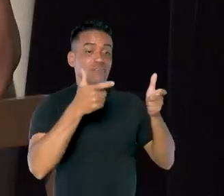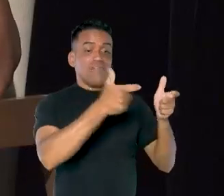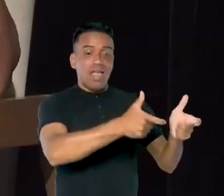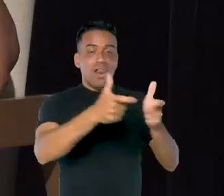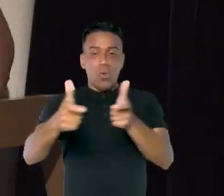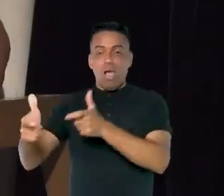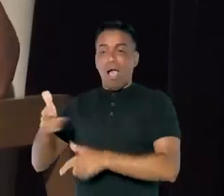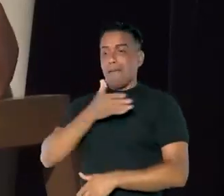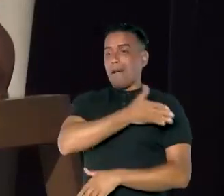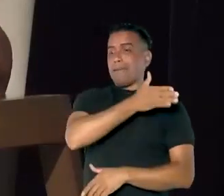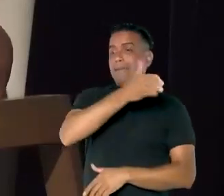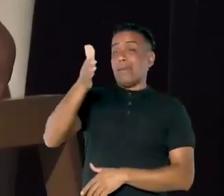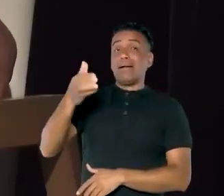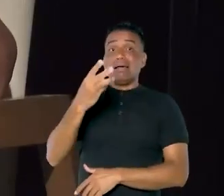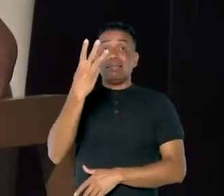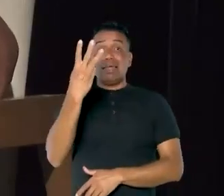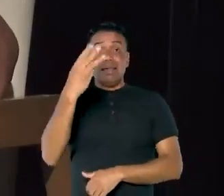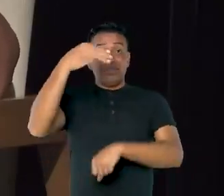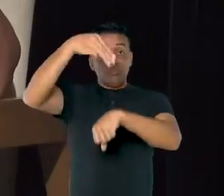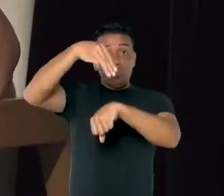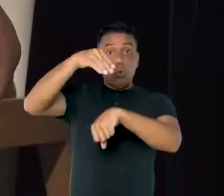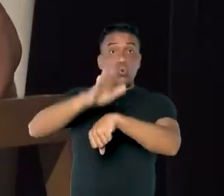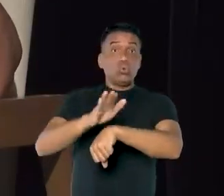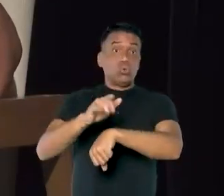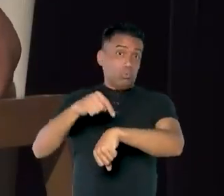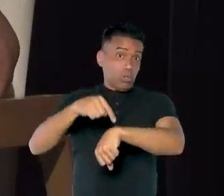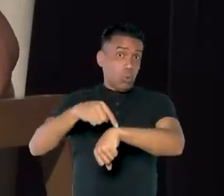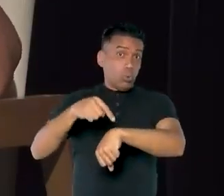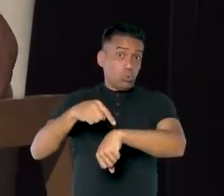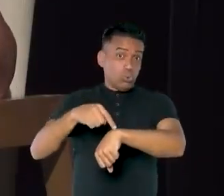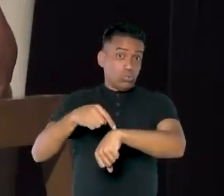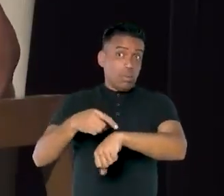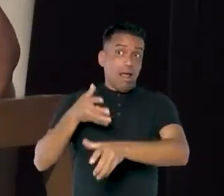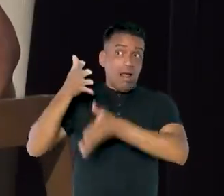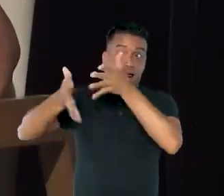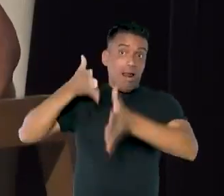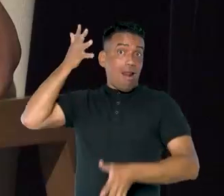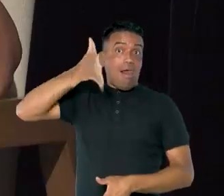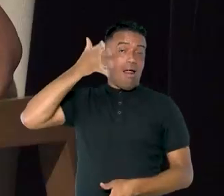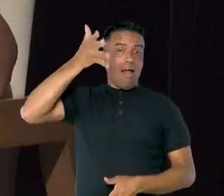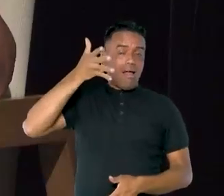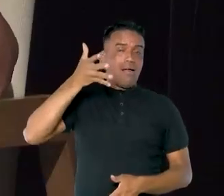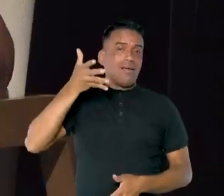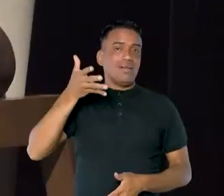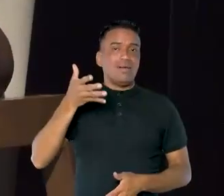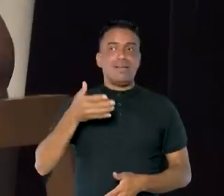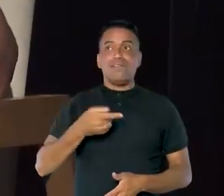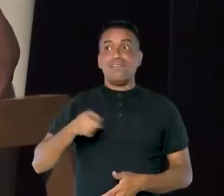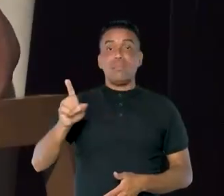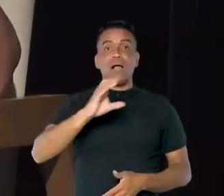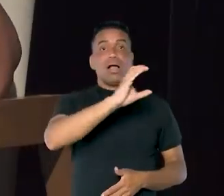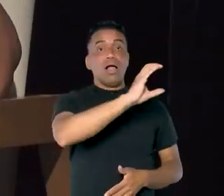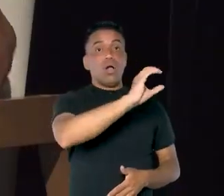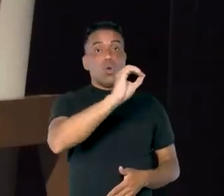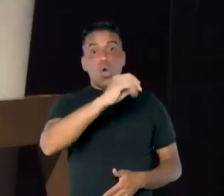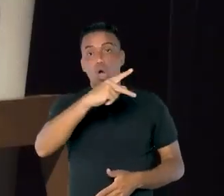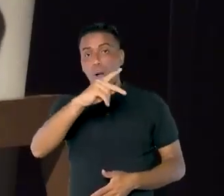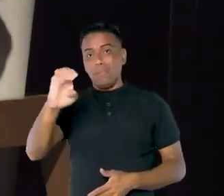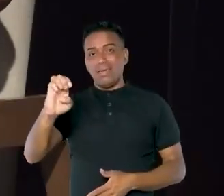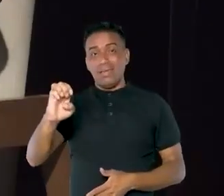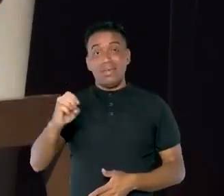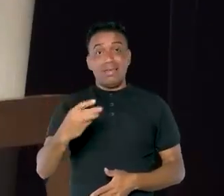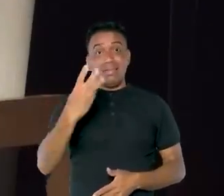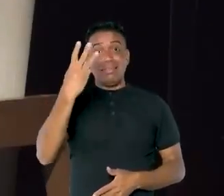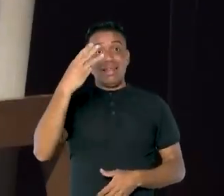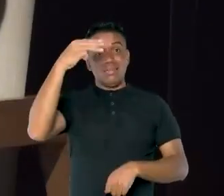e você tem 3 minutos de fala, né? Então, a mesma coisa que estão falando, né? Vão para a COP, tem que ter 3 minutos